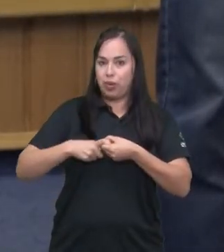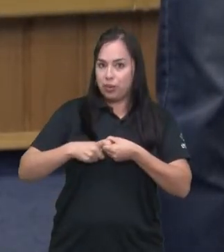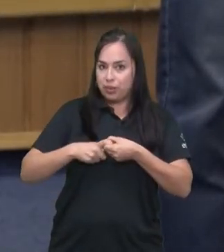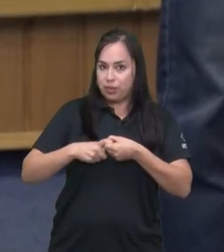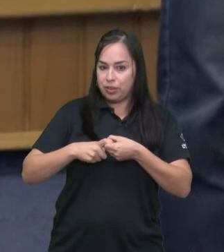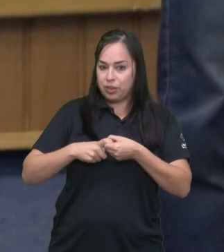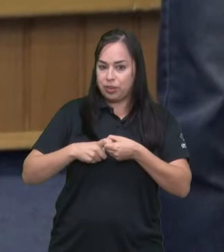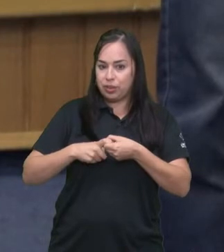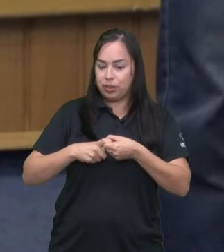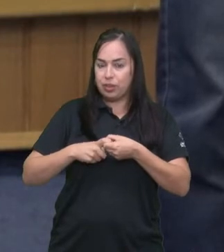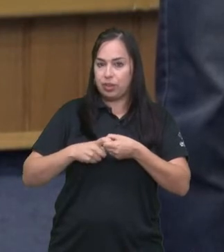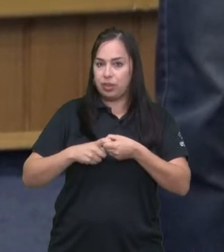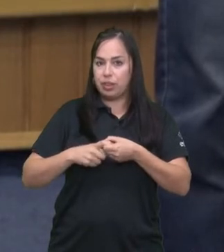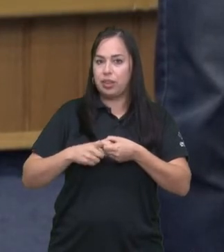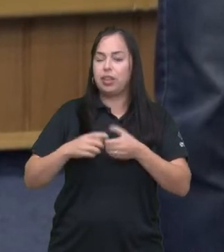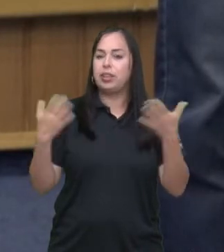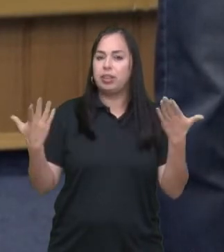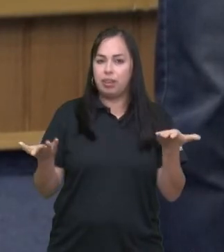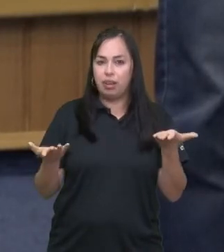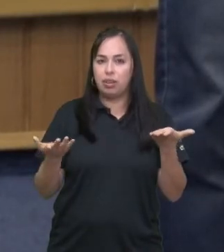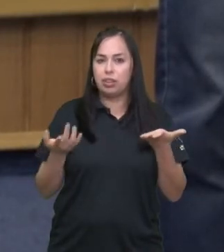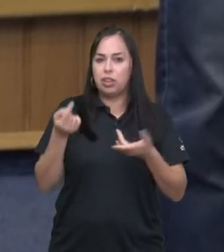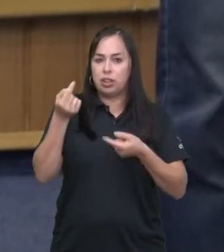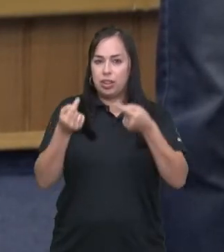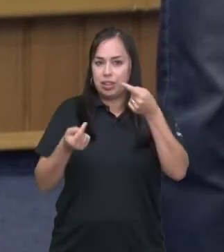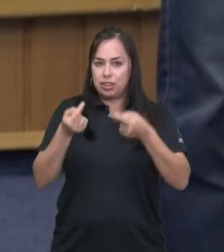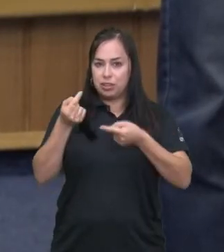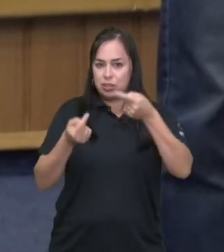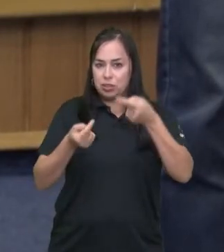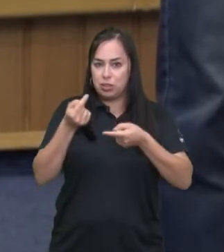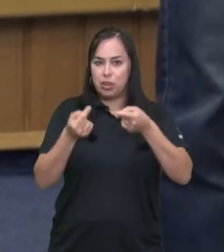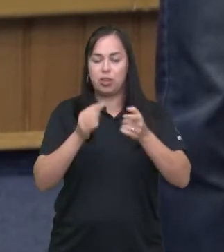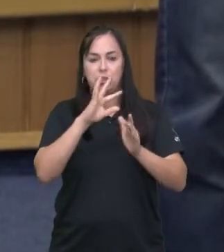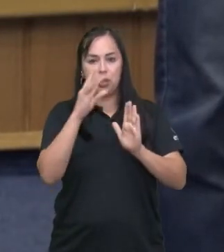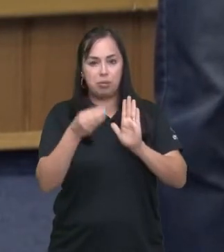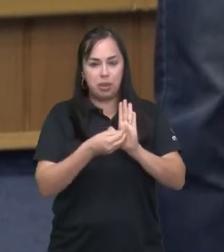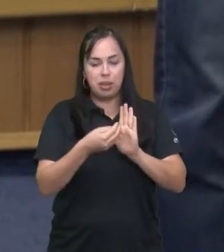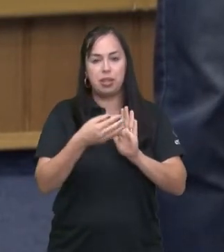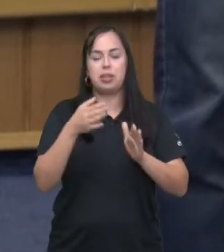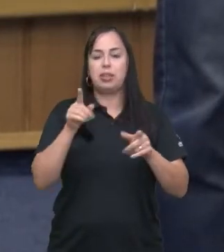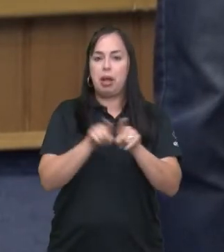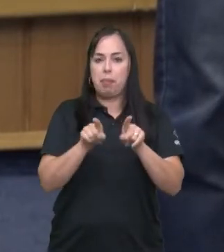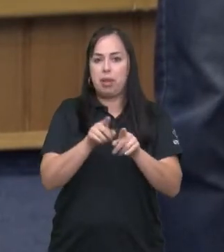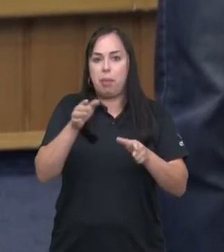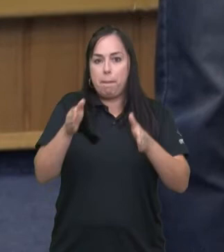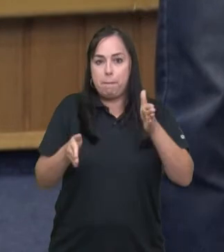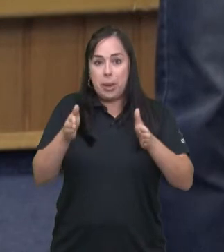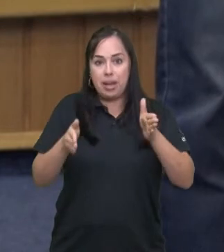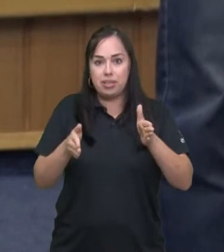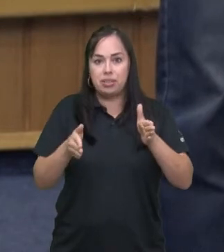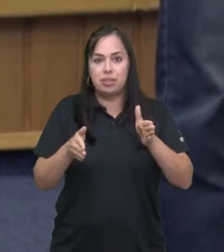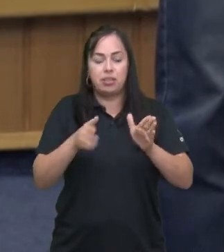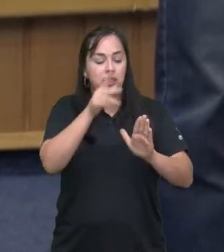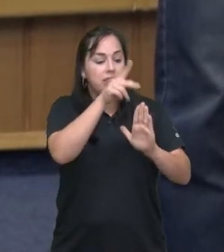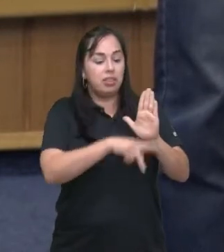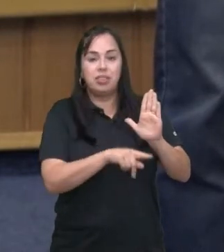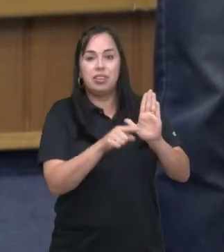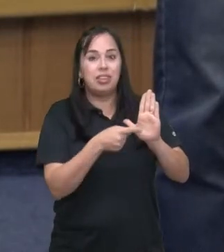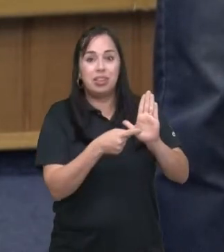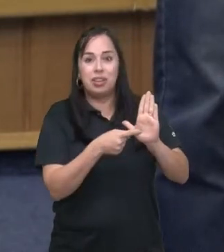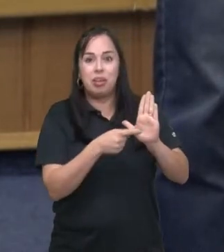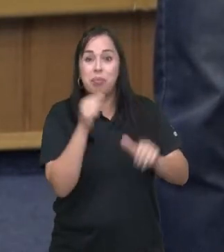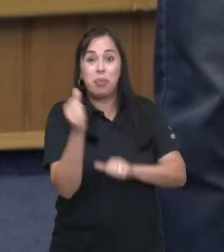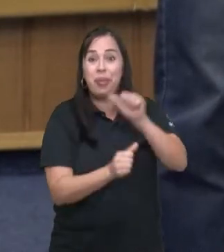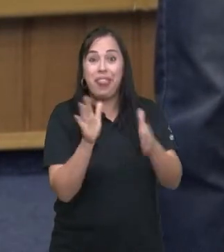a discussão, Daniel, das emendas, dos prazos e tudo mais, porque o projeto praticamente não mudou